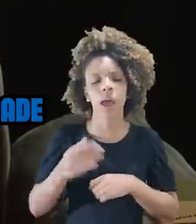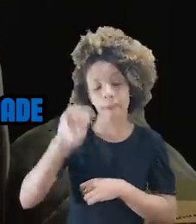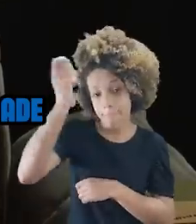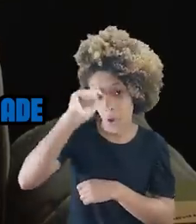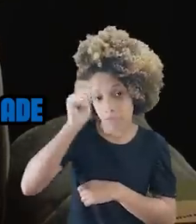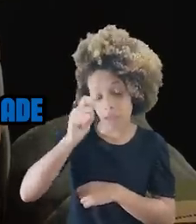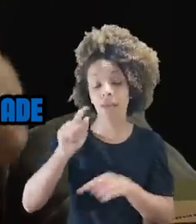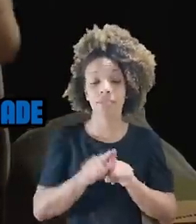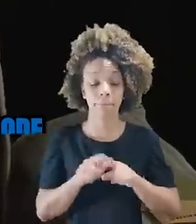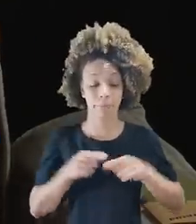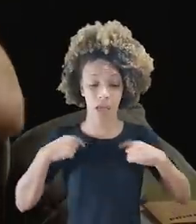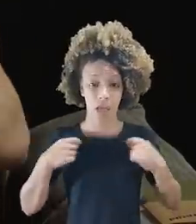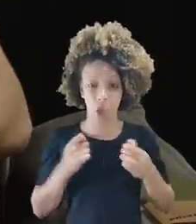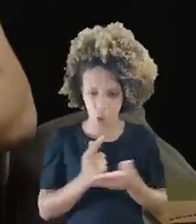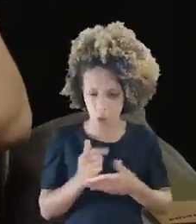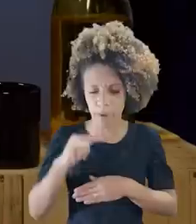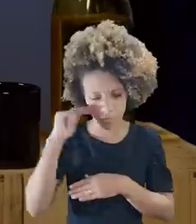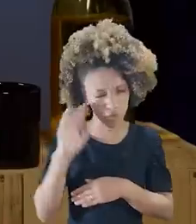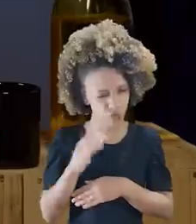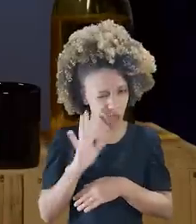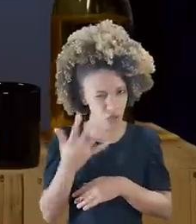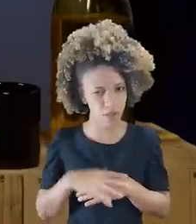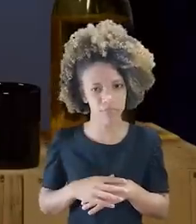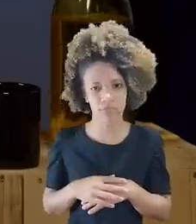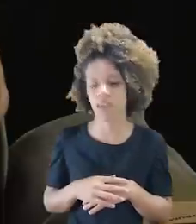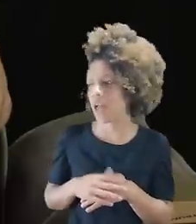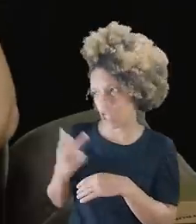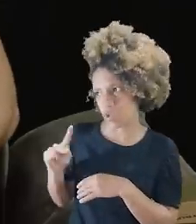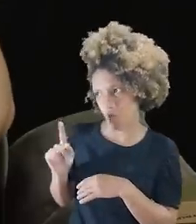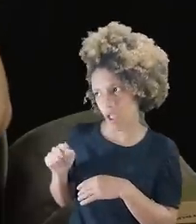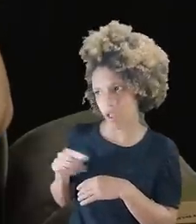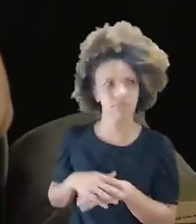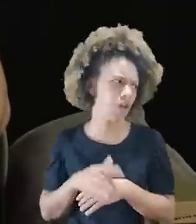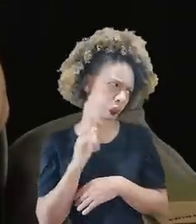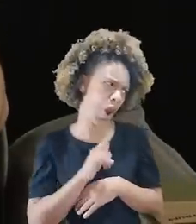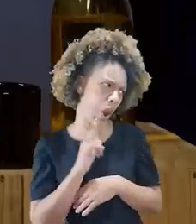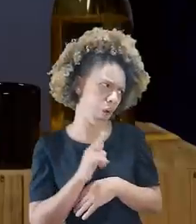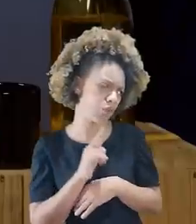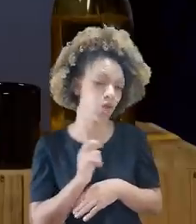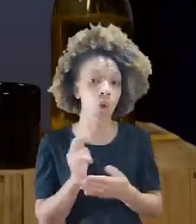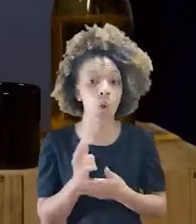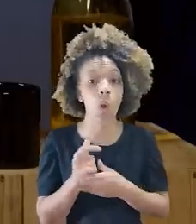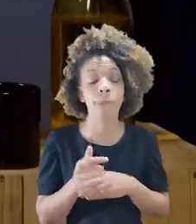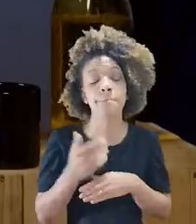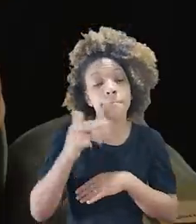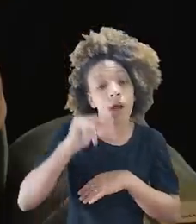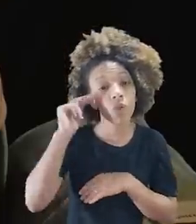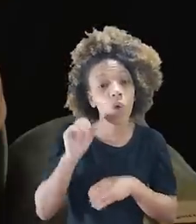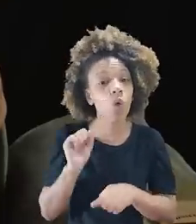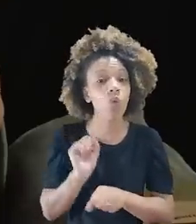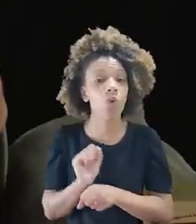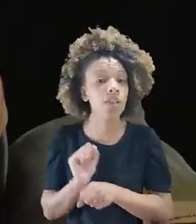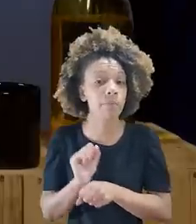aproveita vou falar uma dica compra as cuecas já já resolve essa sua é deles né É lógico l não e compra já cueca não espere